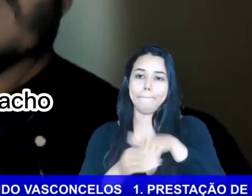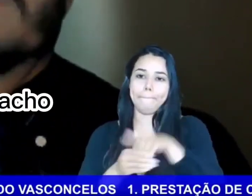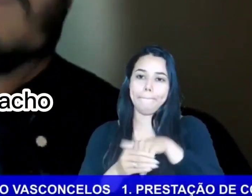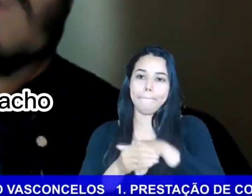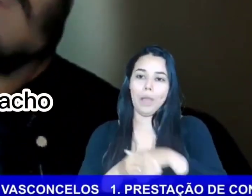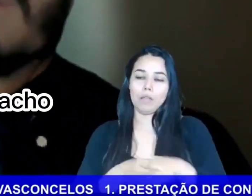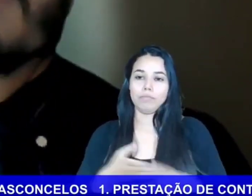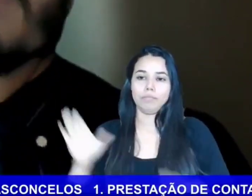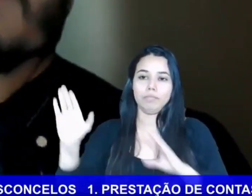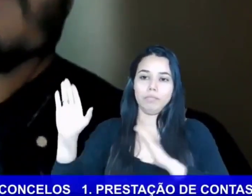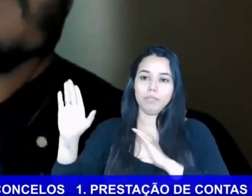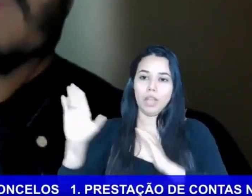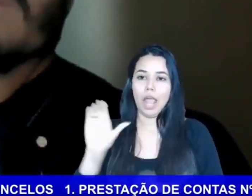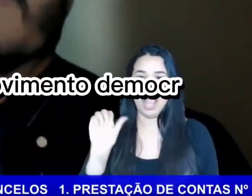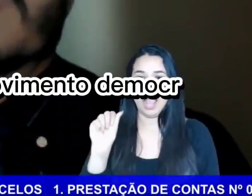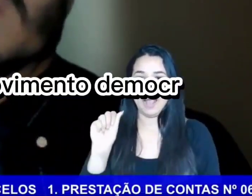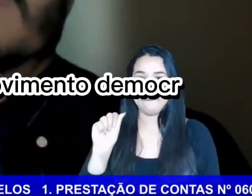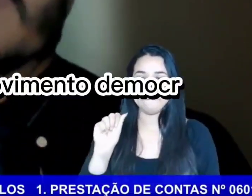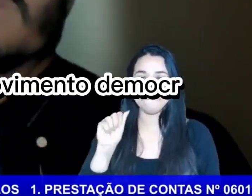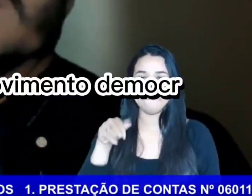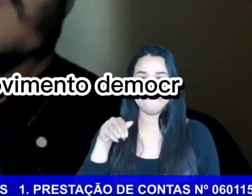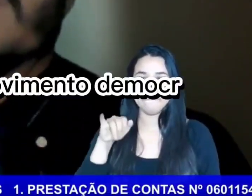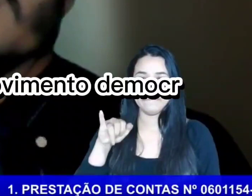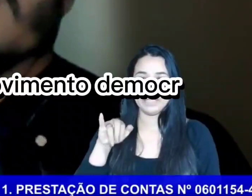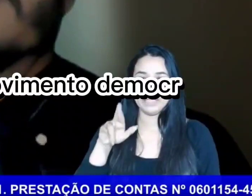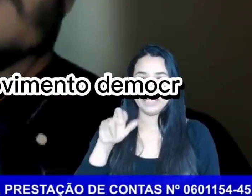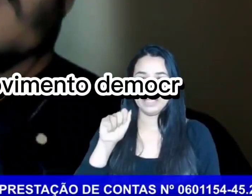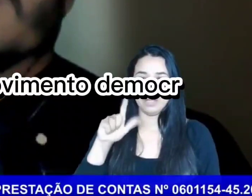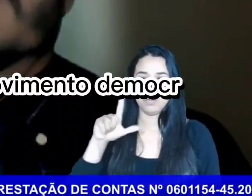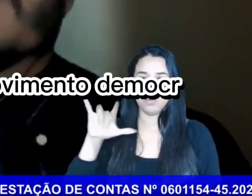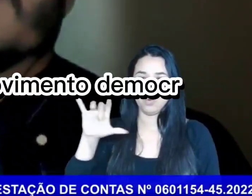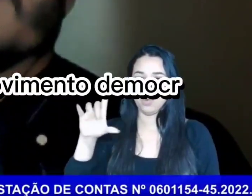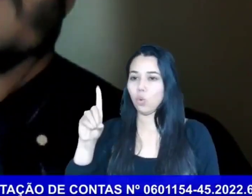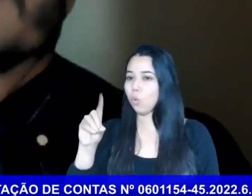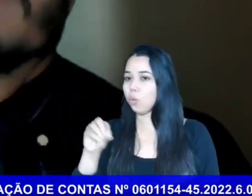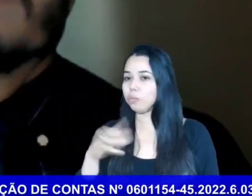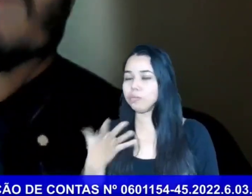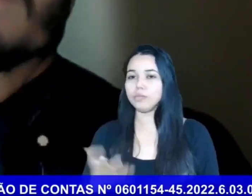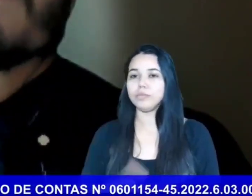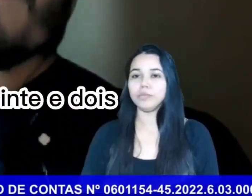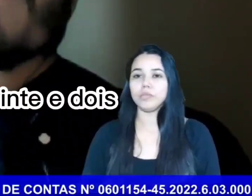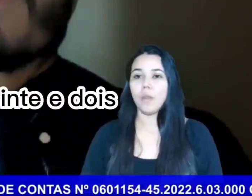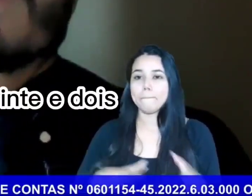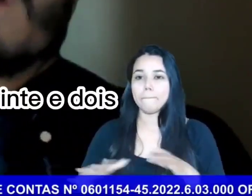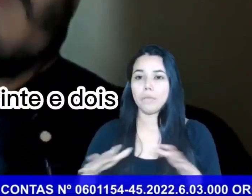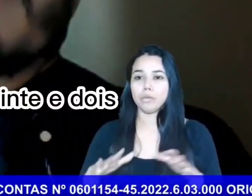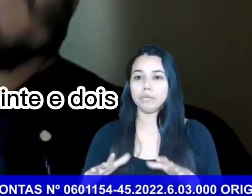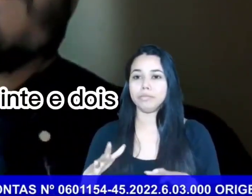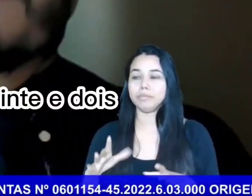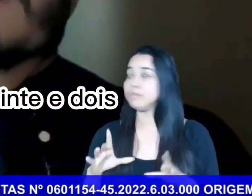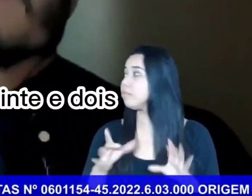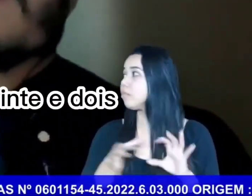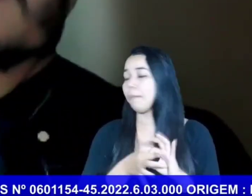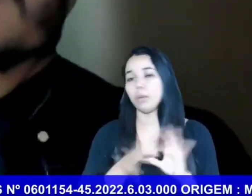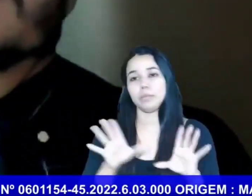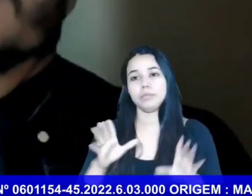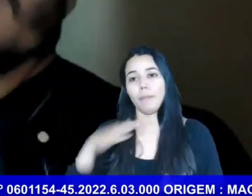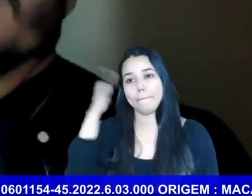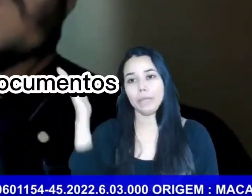da Silva Favacho, candidato ao cargo de deputado estadual pelo Movimento Democrático Brasileiro nas eleições de